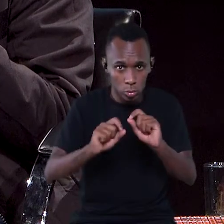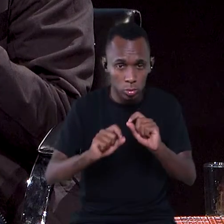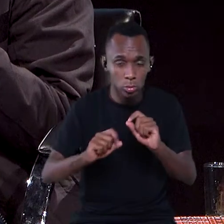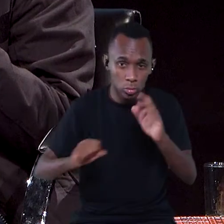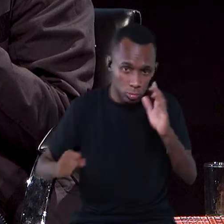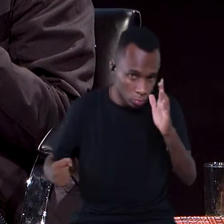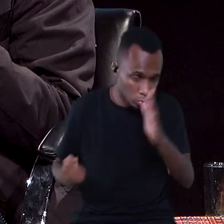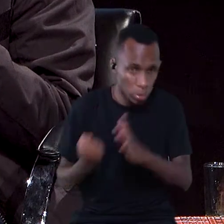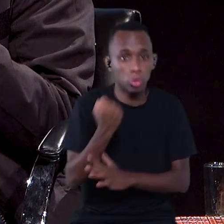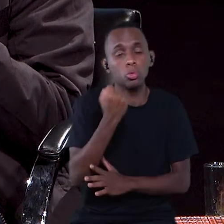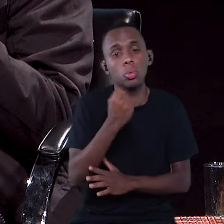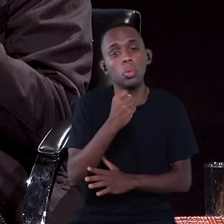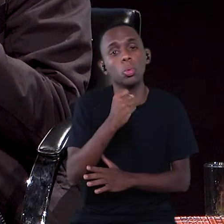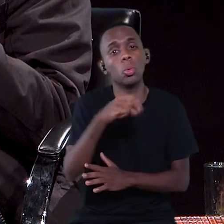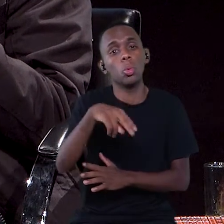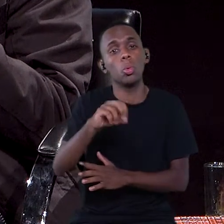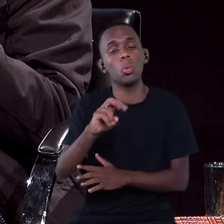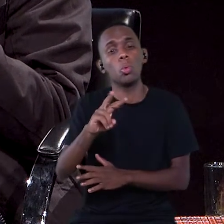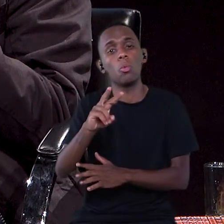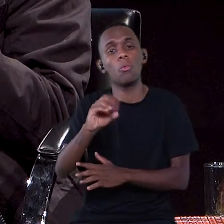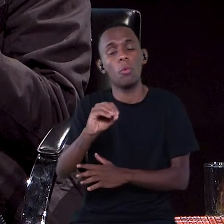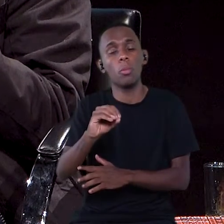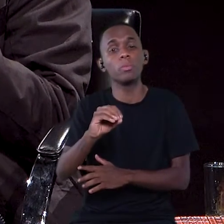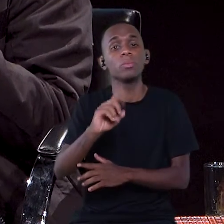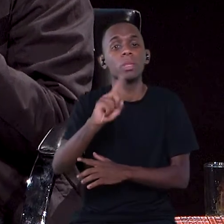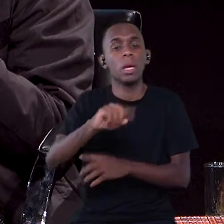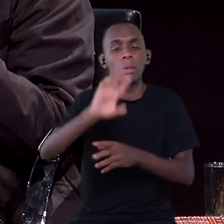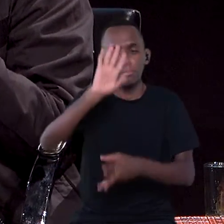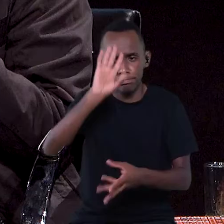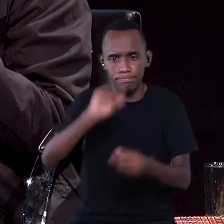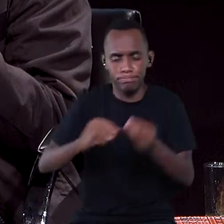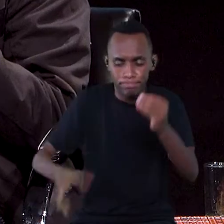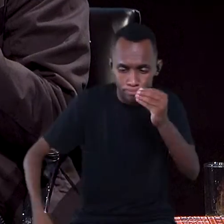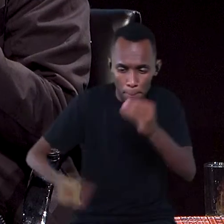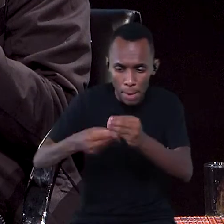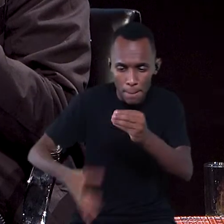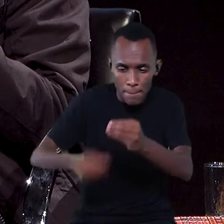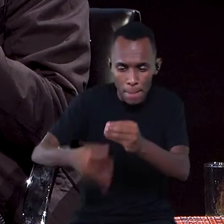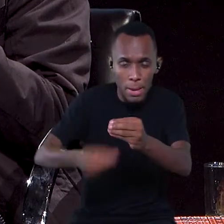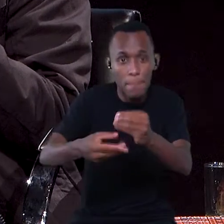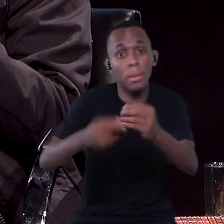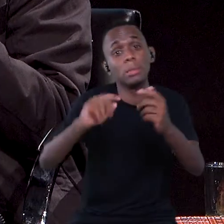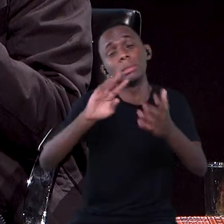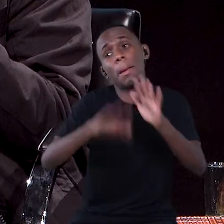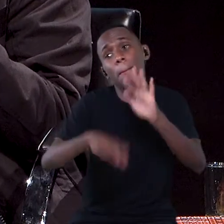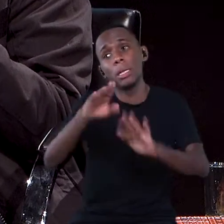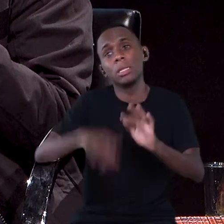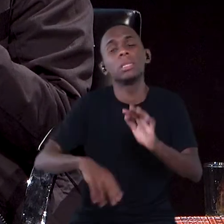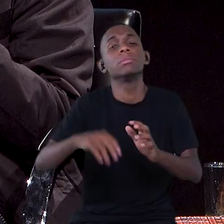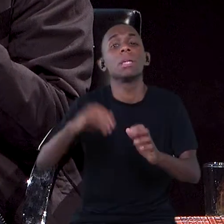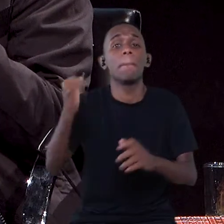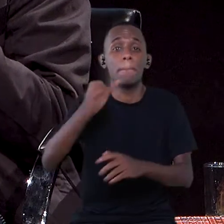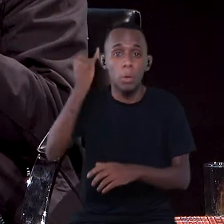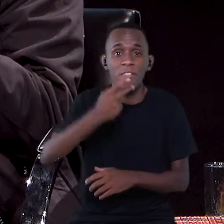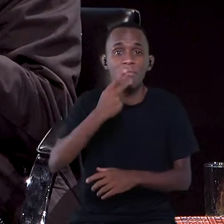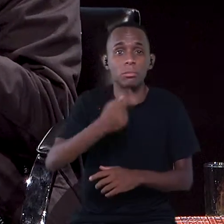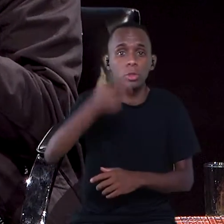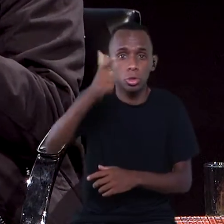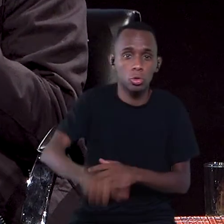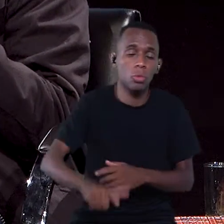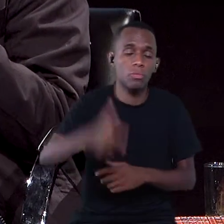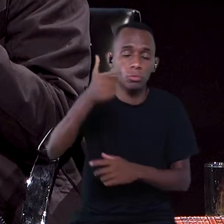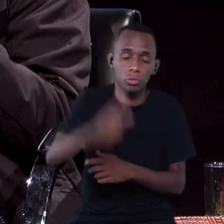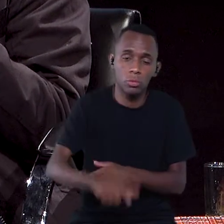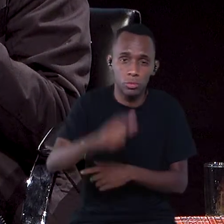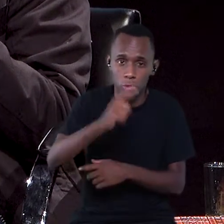Exu Nouveau, que vai no sentido complementar. Ou seja, às vezes é importante não só repetir, mas mudar dentro